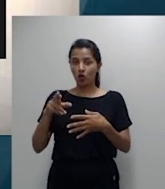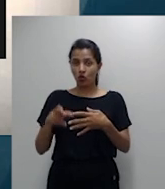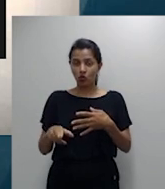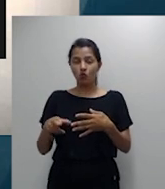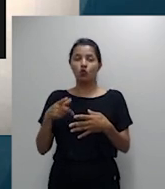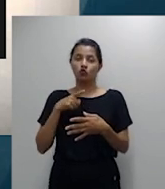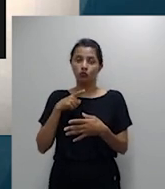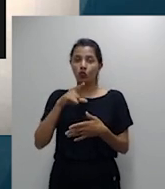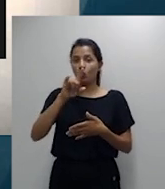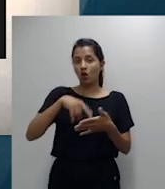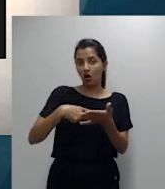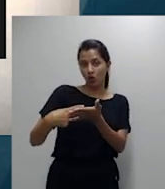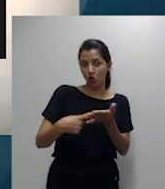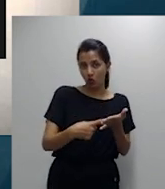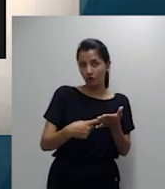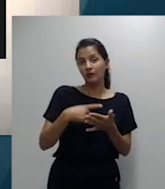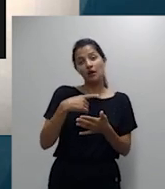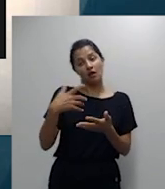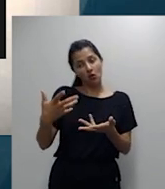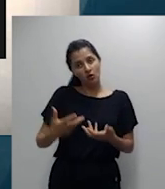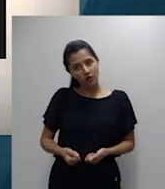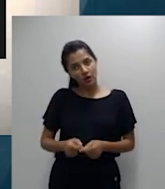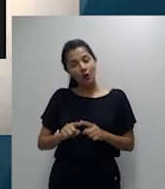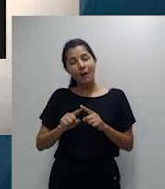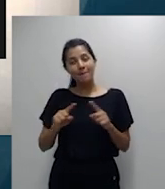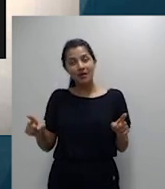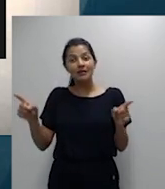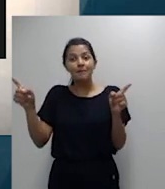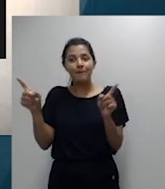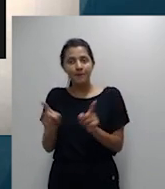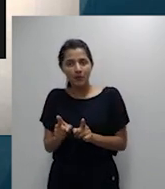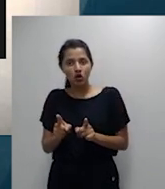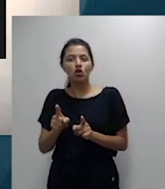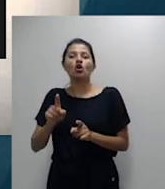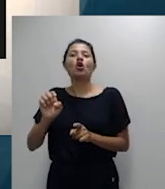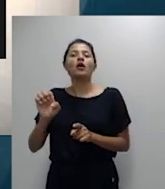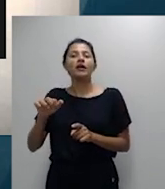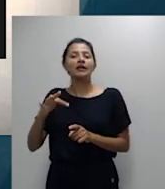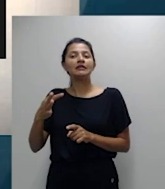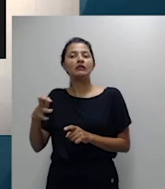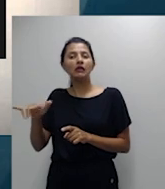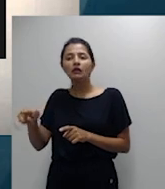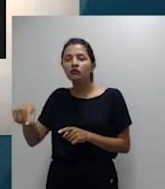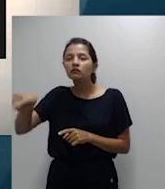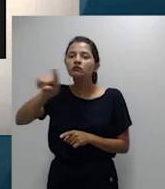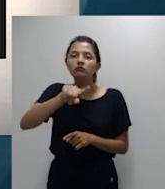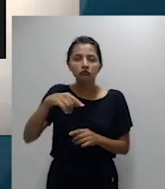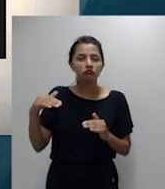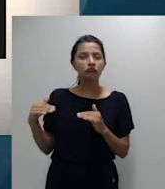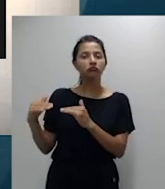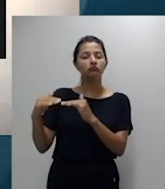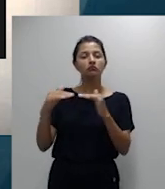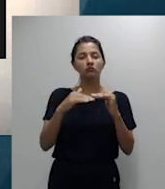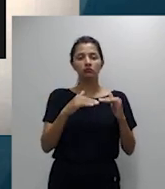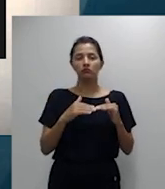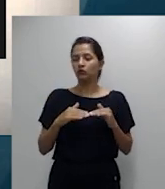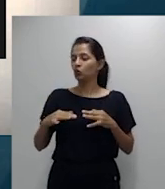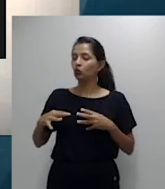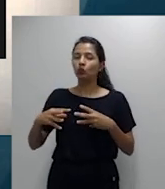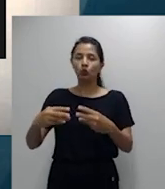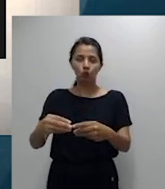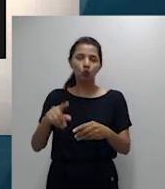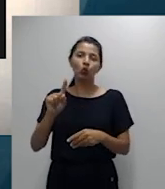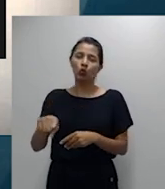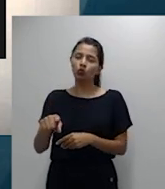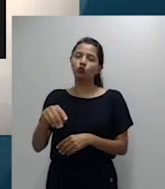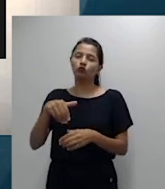acórdão recorrido que concede a ordem porém em menor extensão Todos de acordo então atuou na verdade nos termos